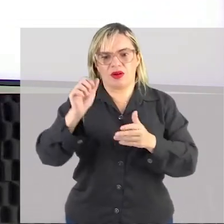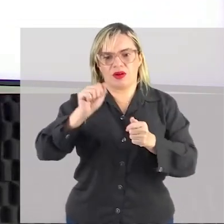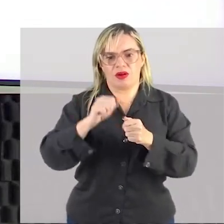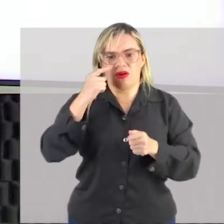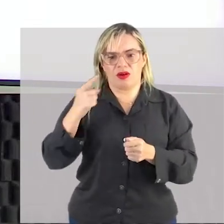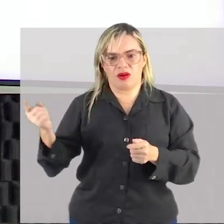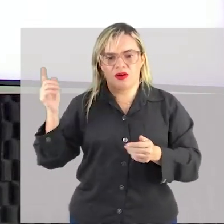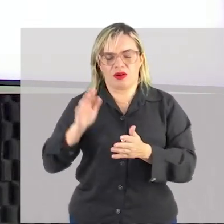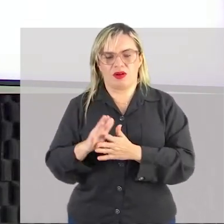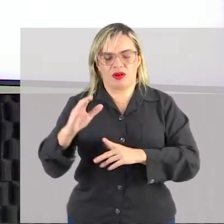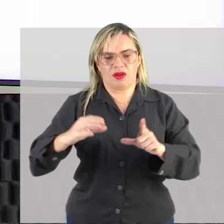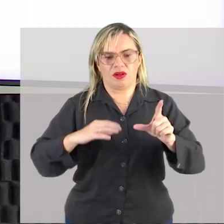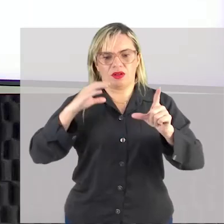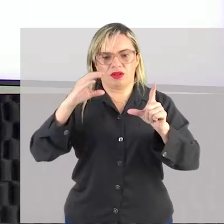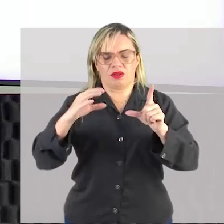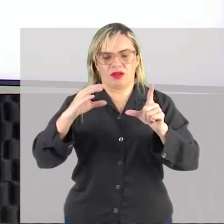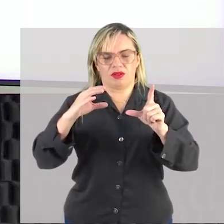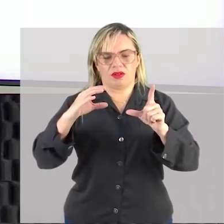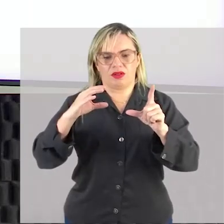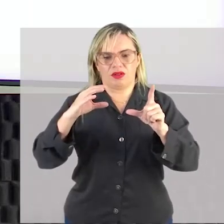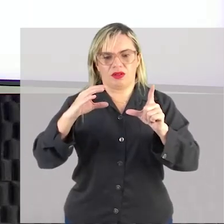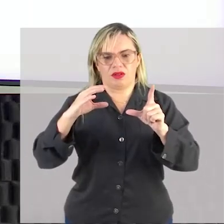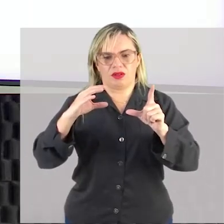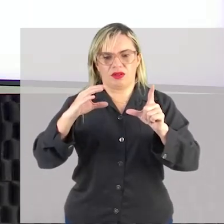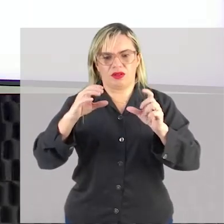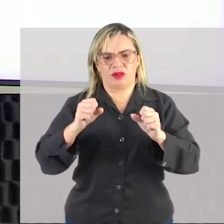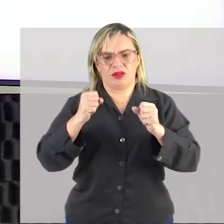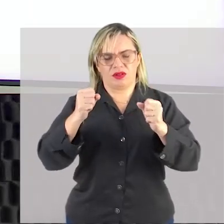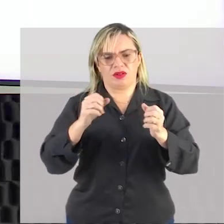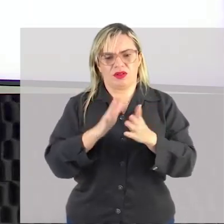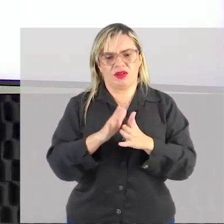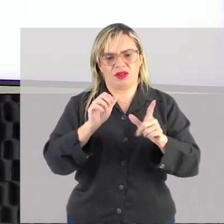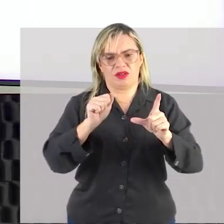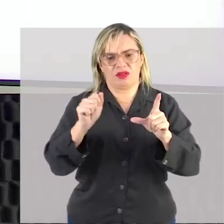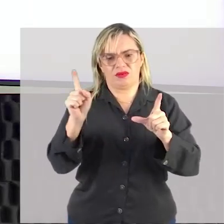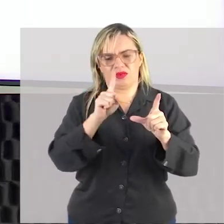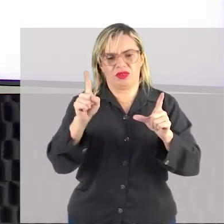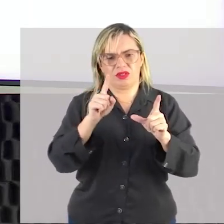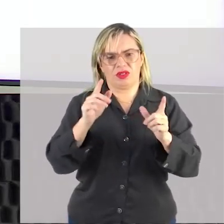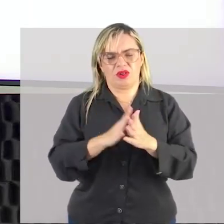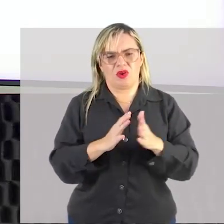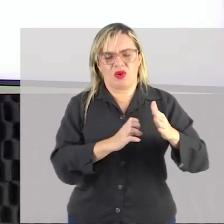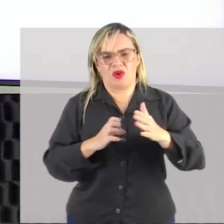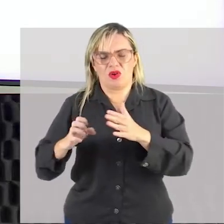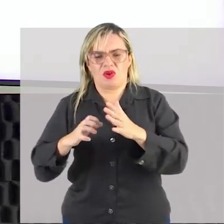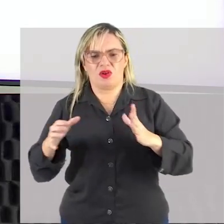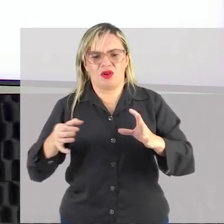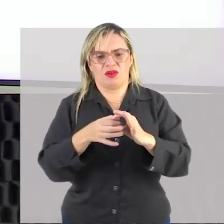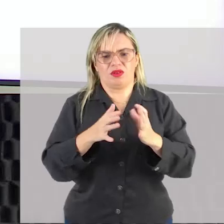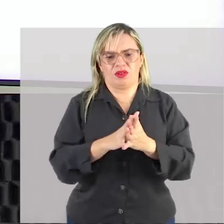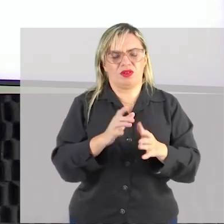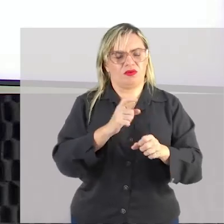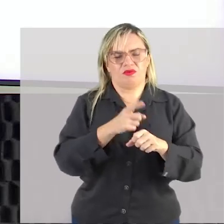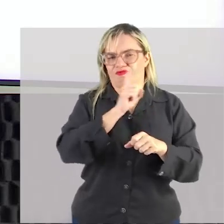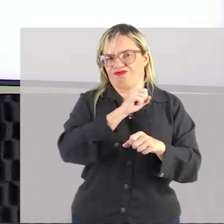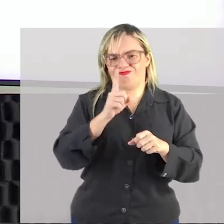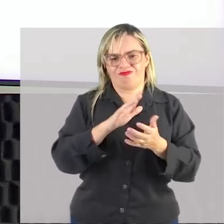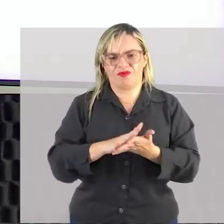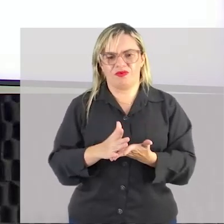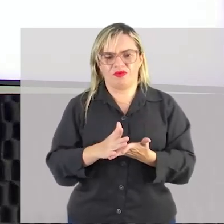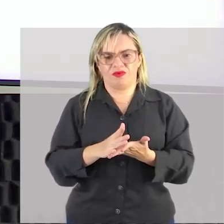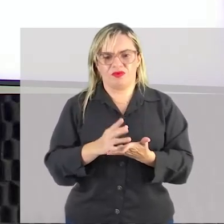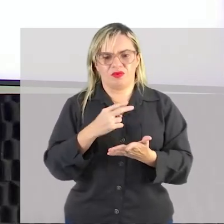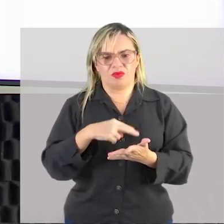quê? Evaporando. Daniel, não poderia ser fusão? Tu sabe que não. Qual foi o momento que eu falei de sólido? Pode ser